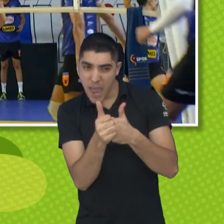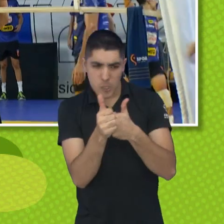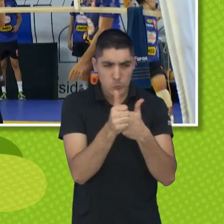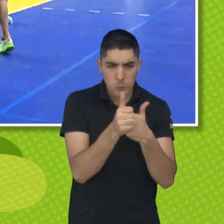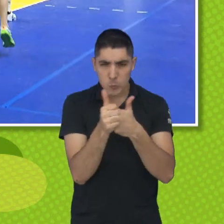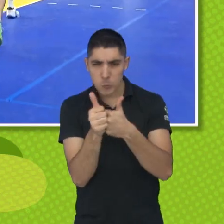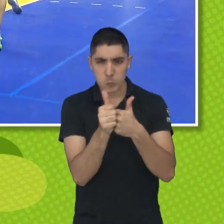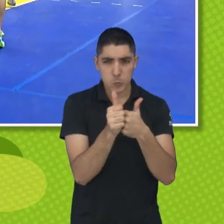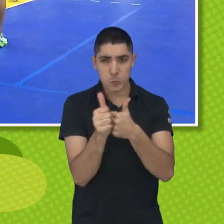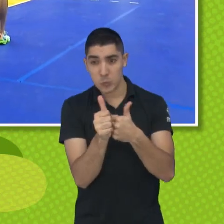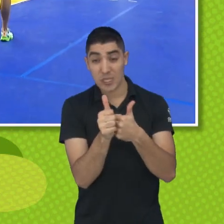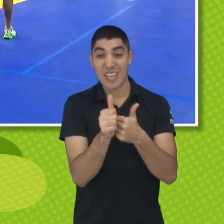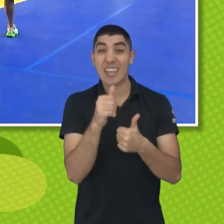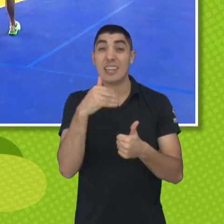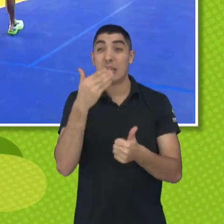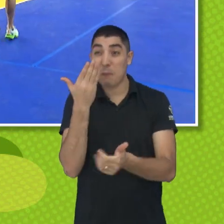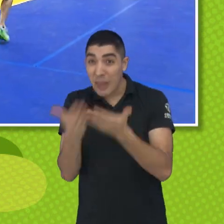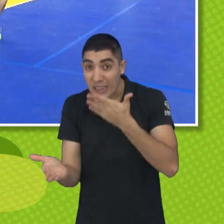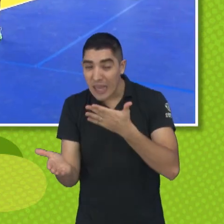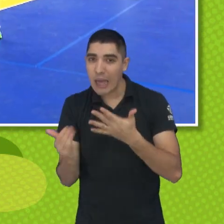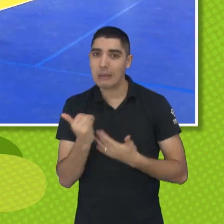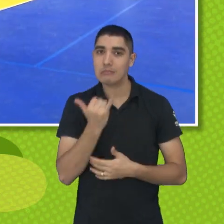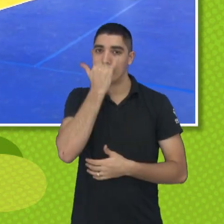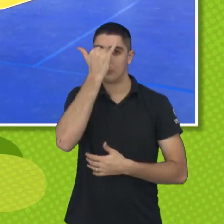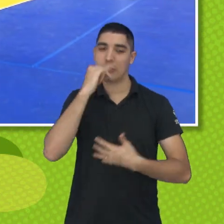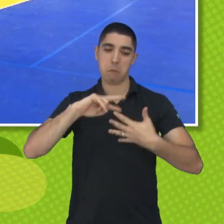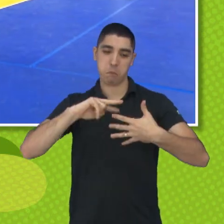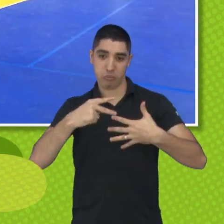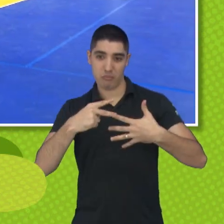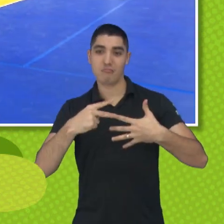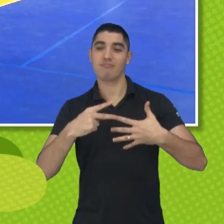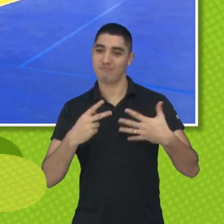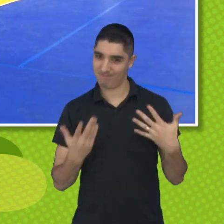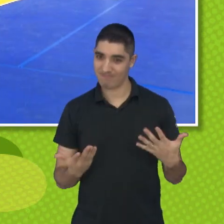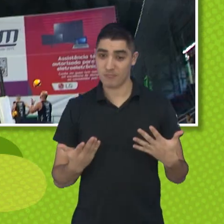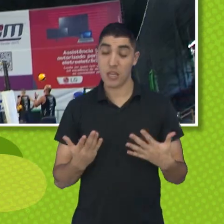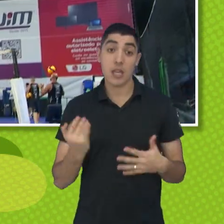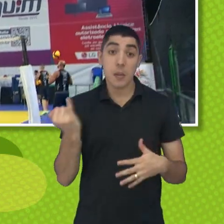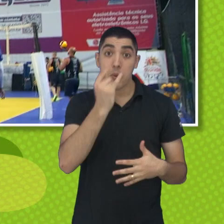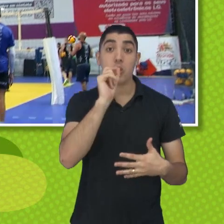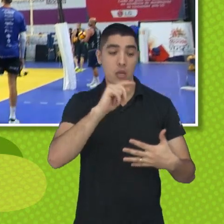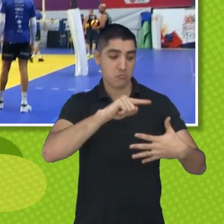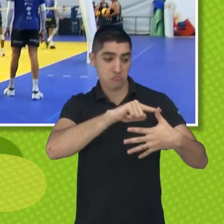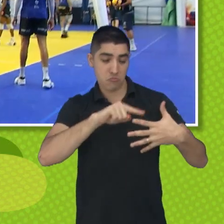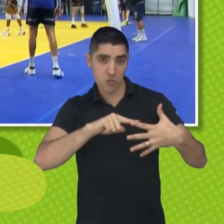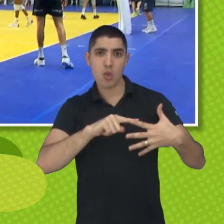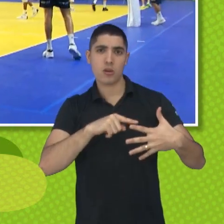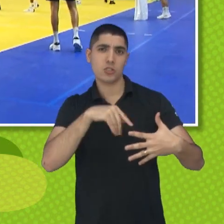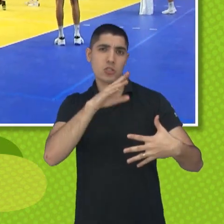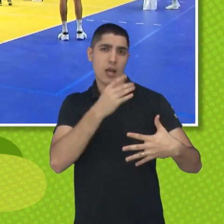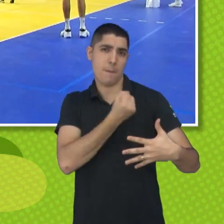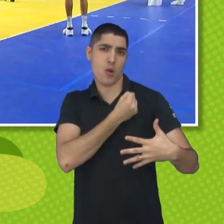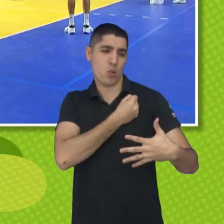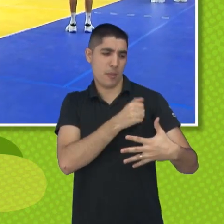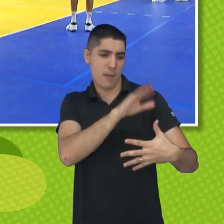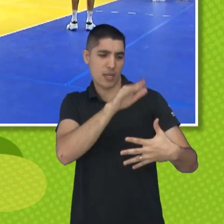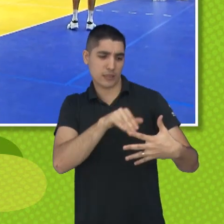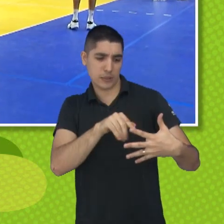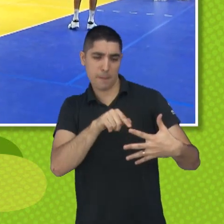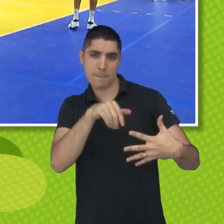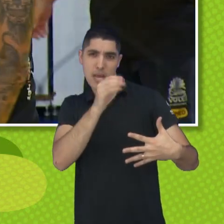vacilar acaba caindo um pouco. E é bom também que os dois estão isolados, né? Os dois têm uma gordurinha ali para o terceiro colocado.